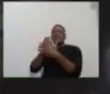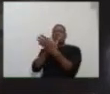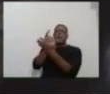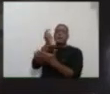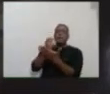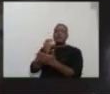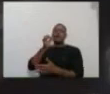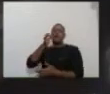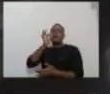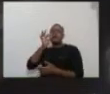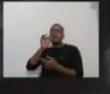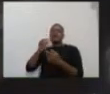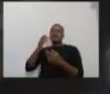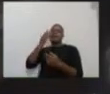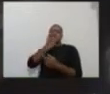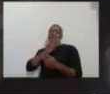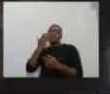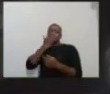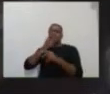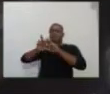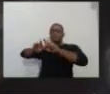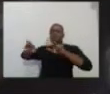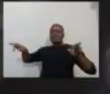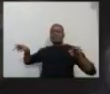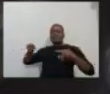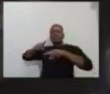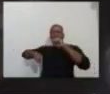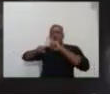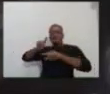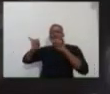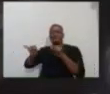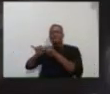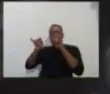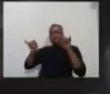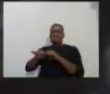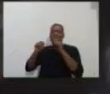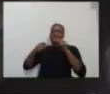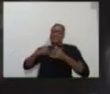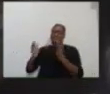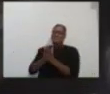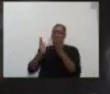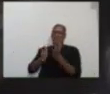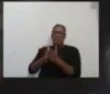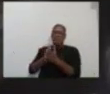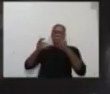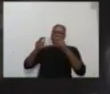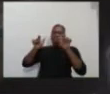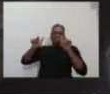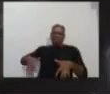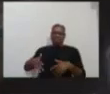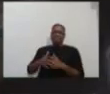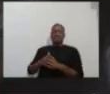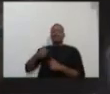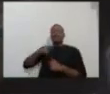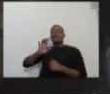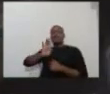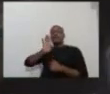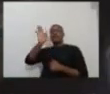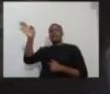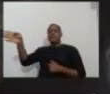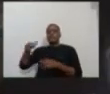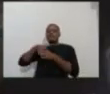piscuaio, porque pobre não faz feira. Quando eu fui, foi no jumento, quando eu voltei, foi de pés. Com o